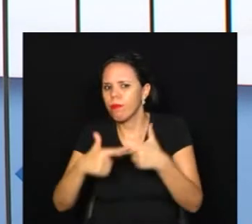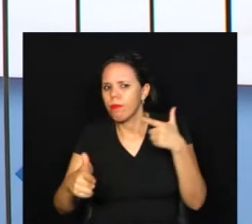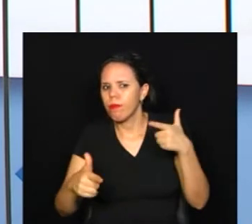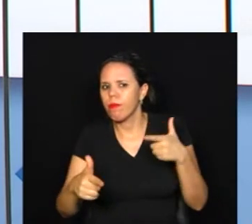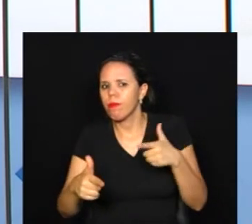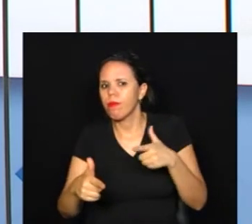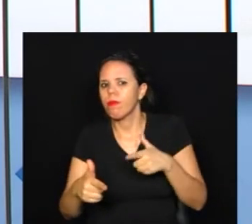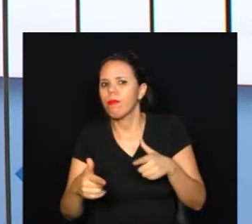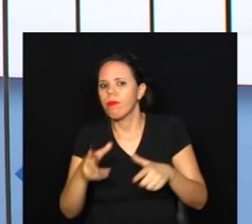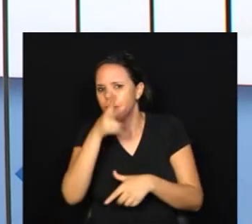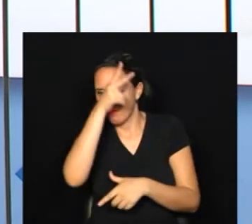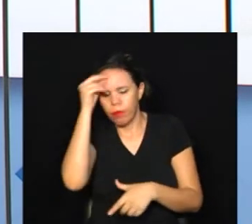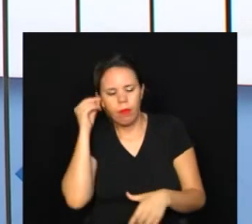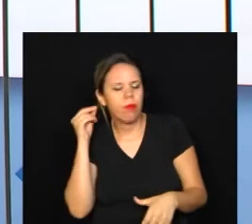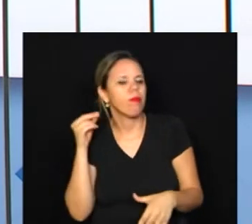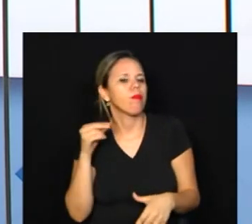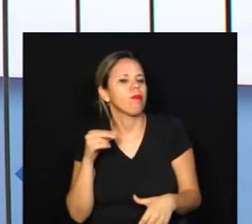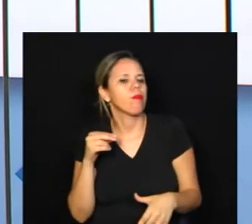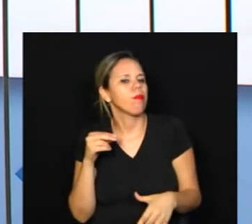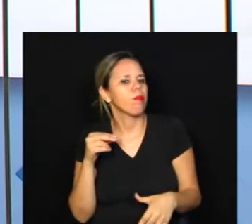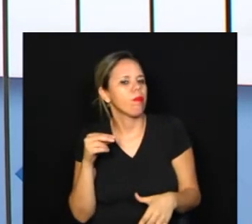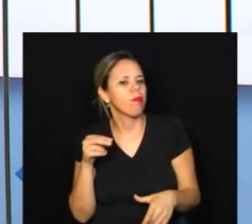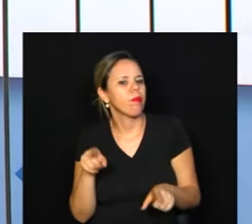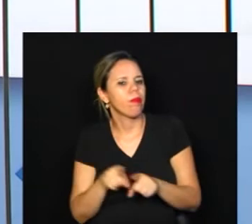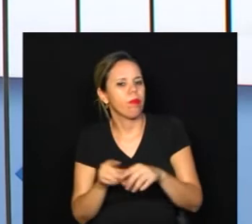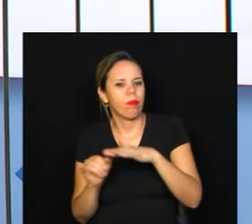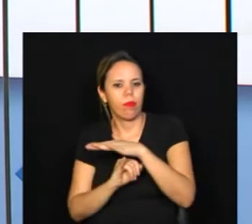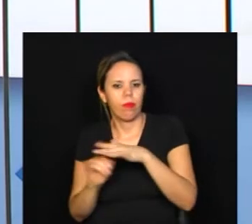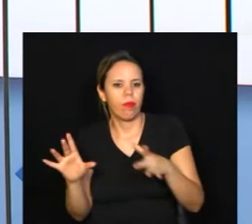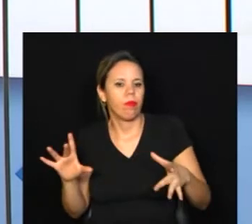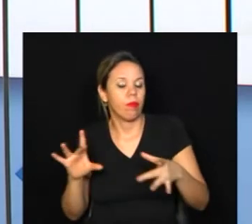dos serviços públicos municipais e de entidade